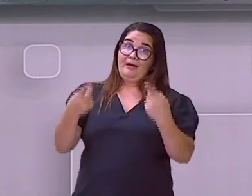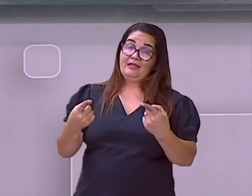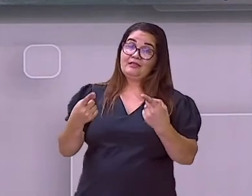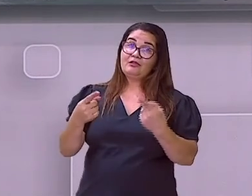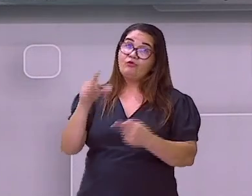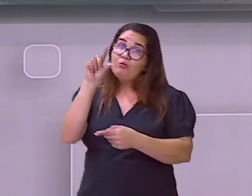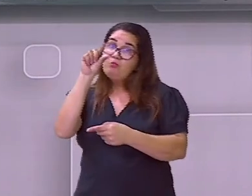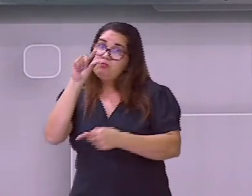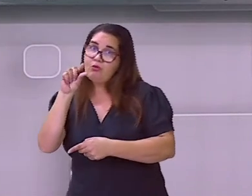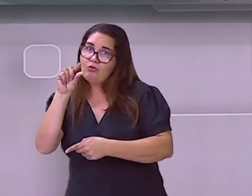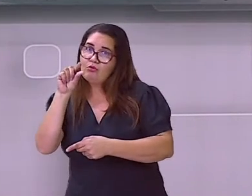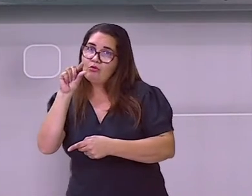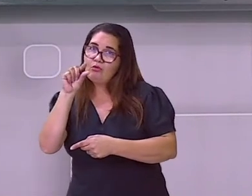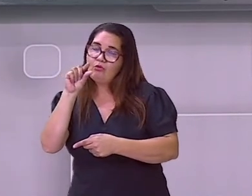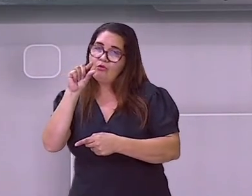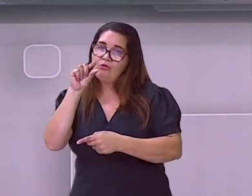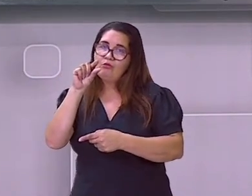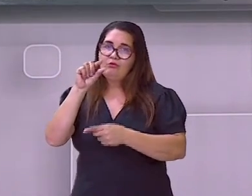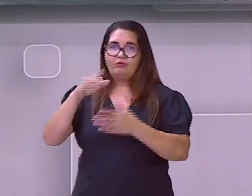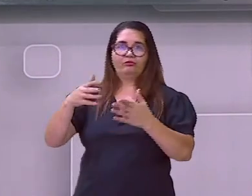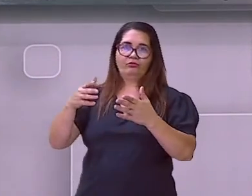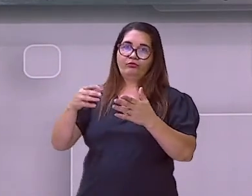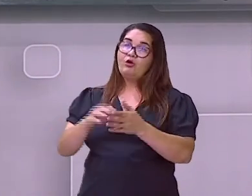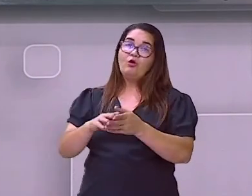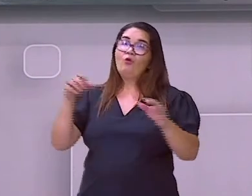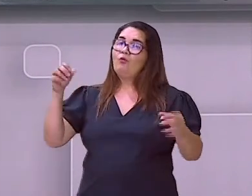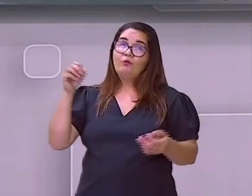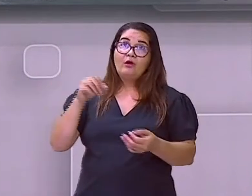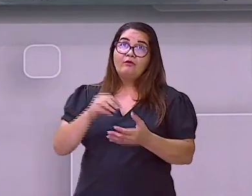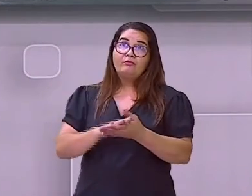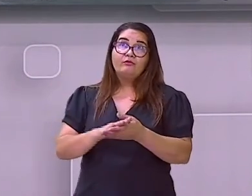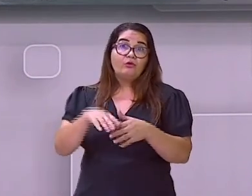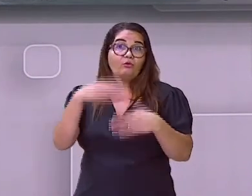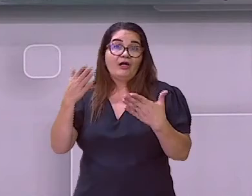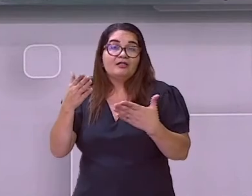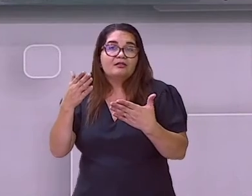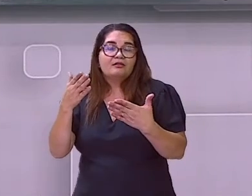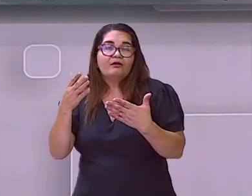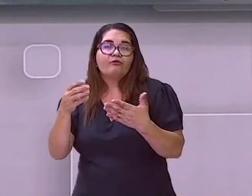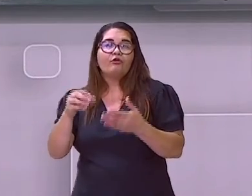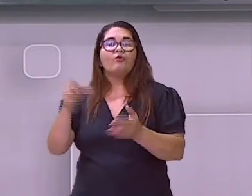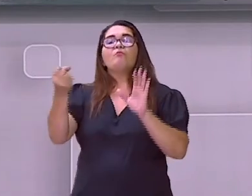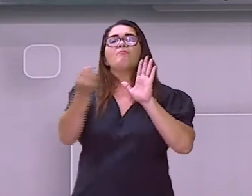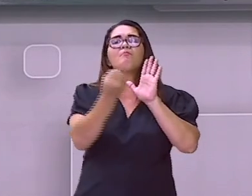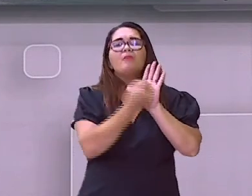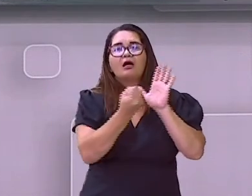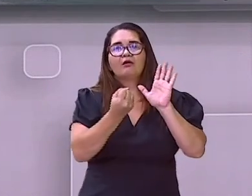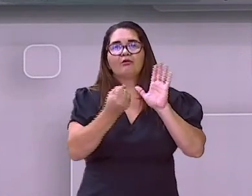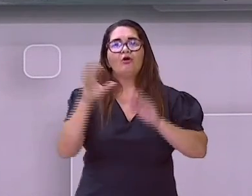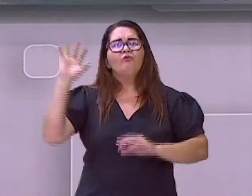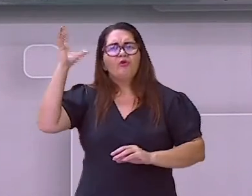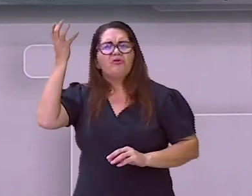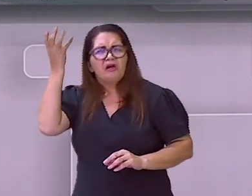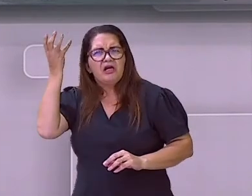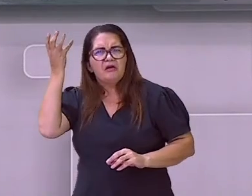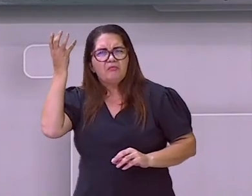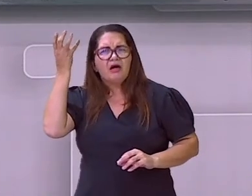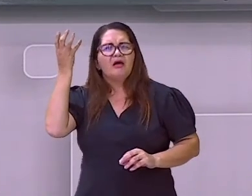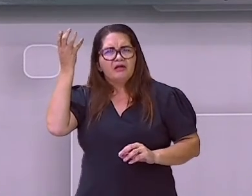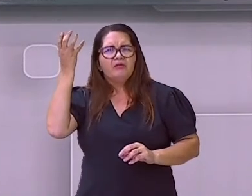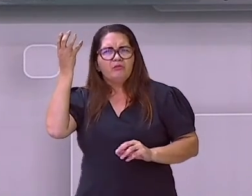interferência. Não foi o fator. Ok, pessoal? E aqui nós vamos ter